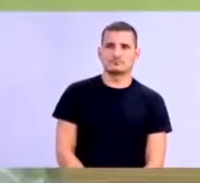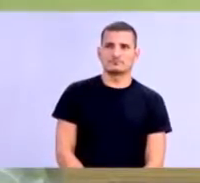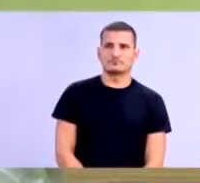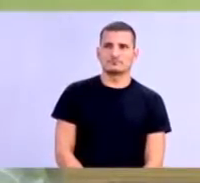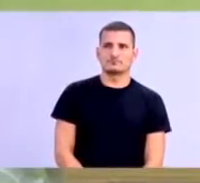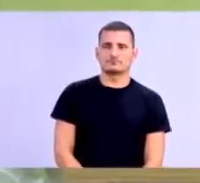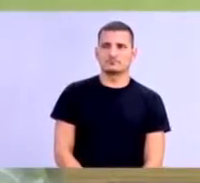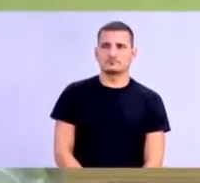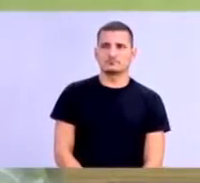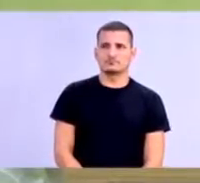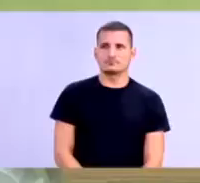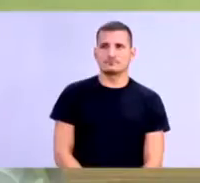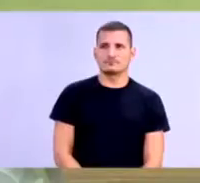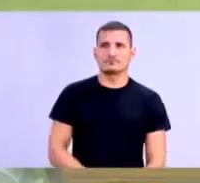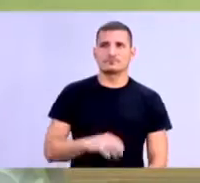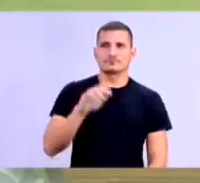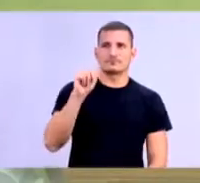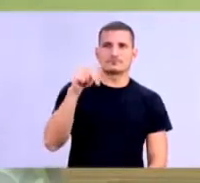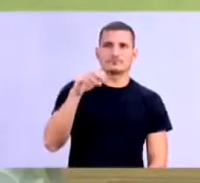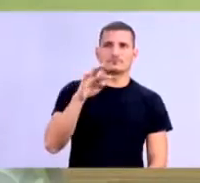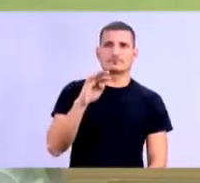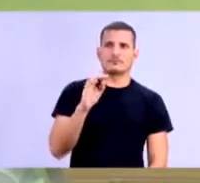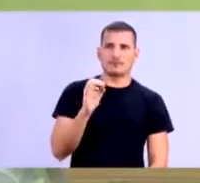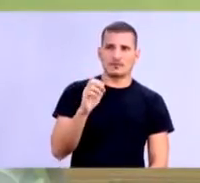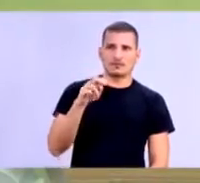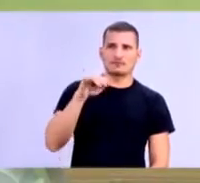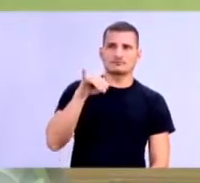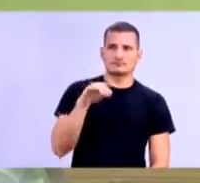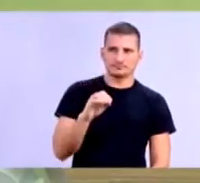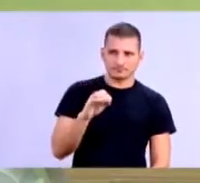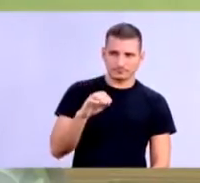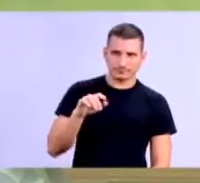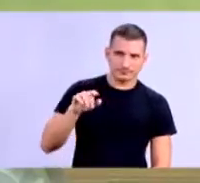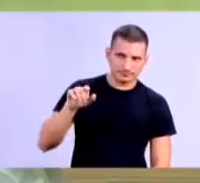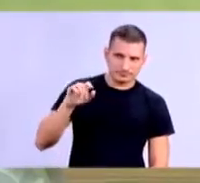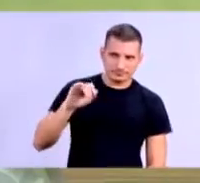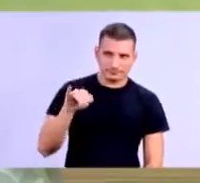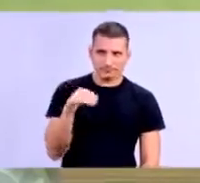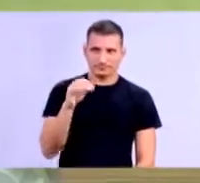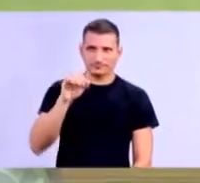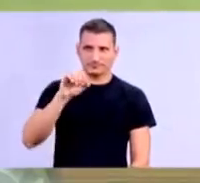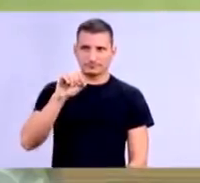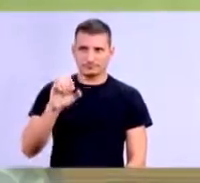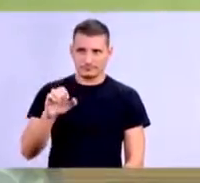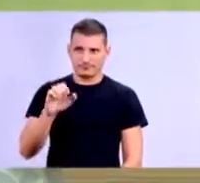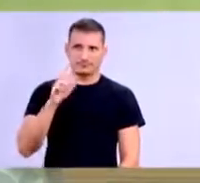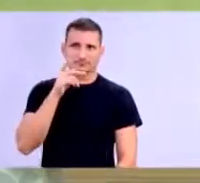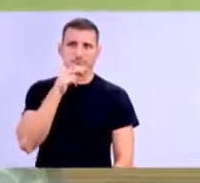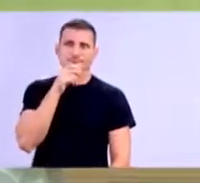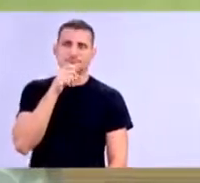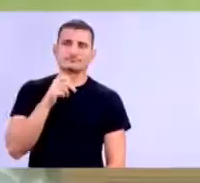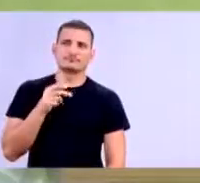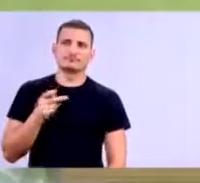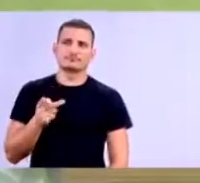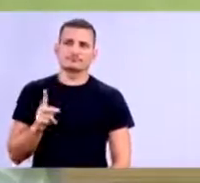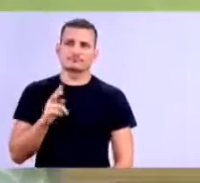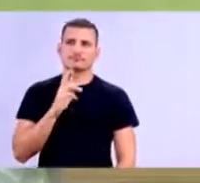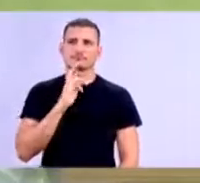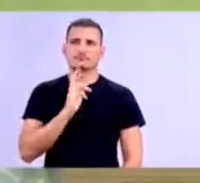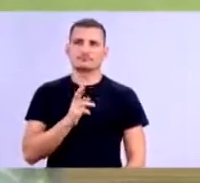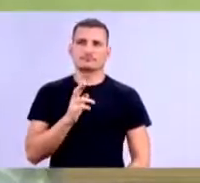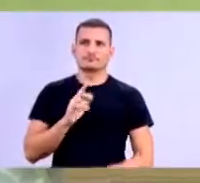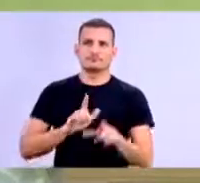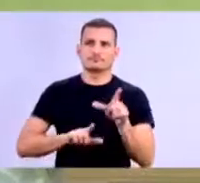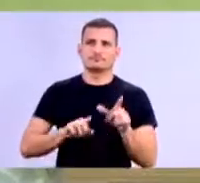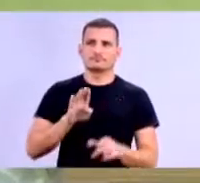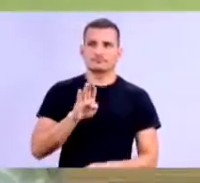mais participação aqui também, o Antônio e o José, daqui do Zona Norte, também responderam letra B.